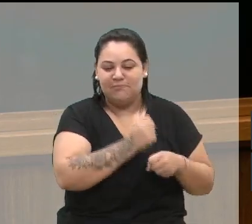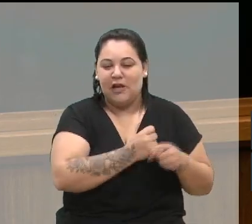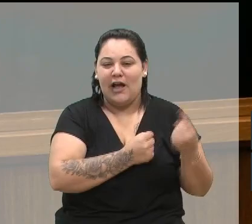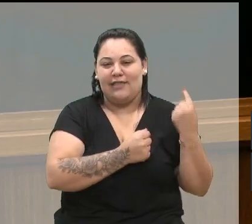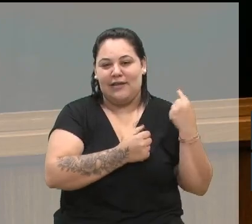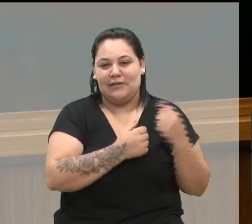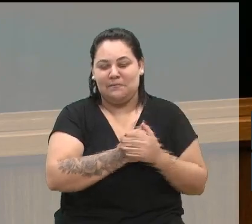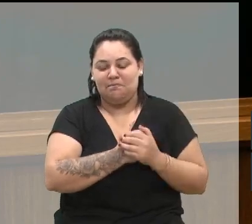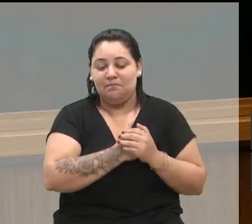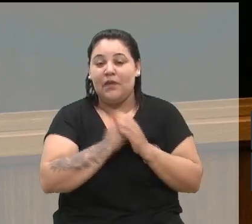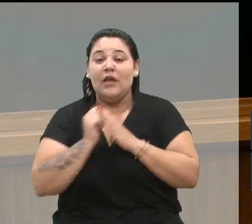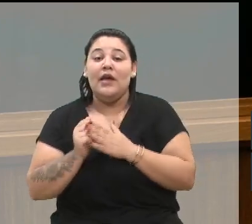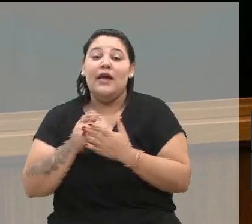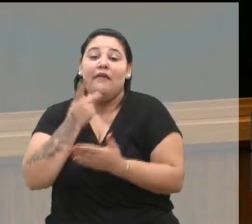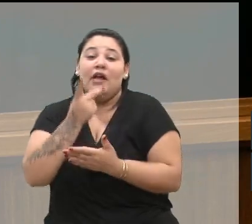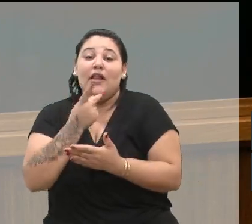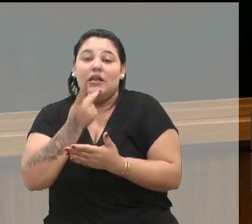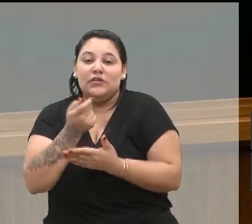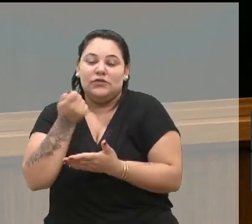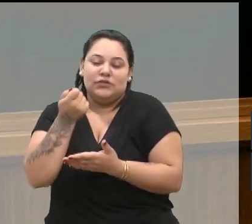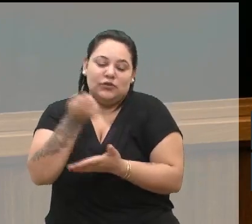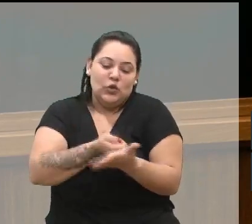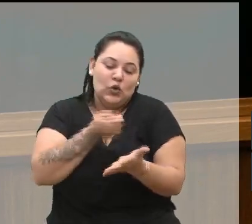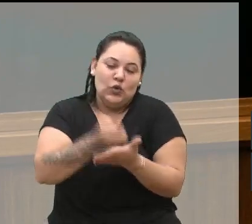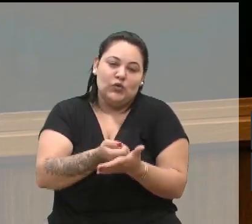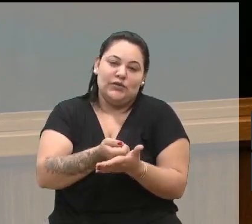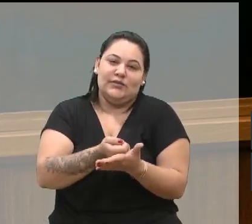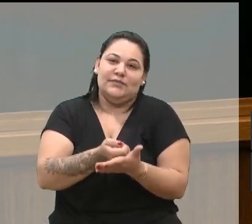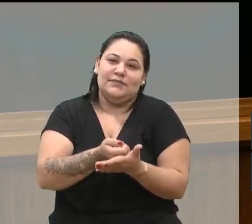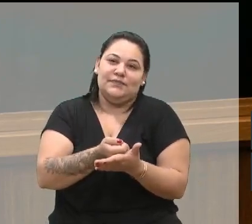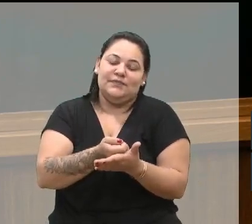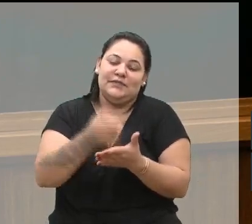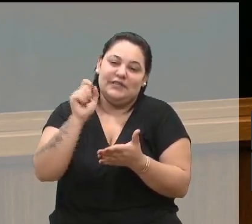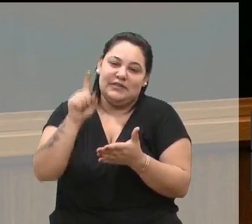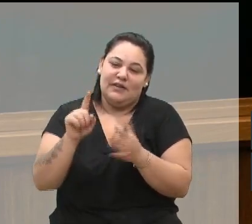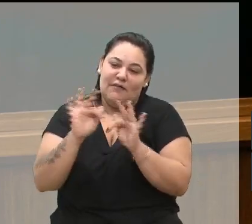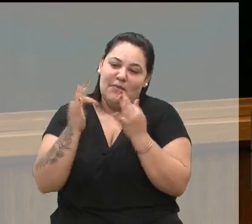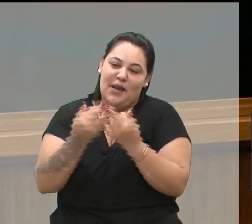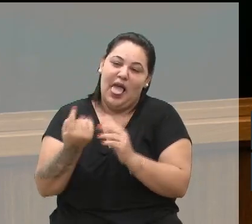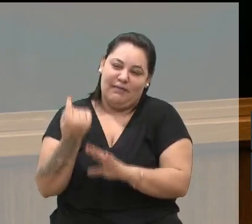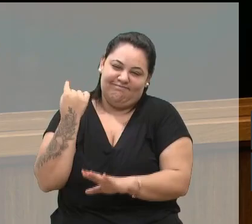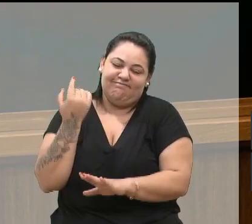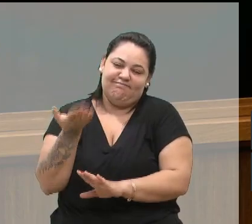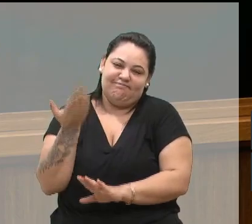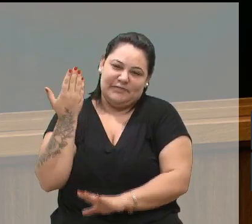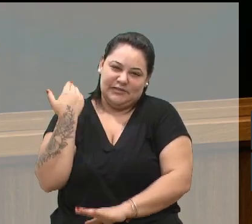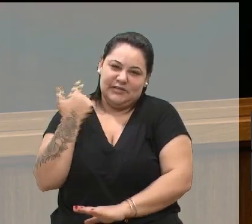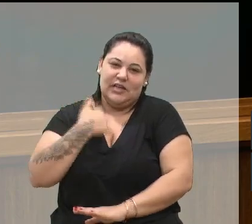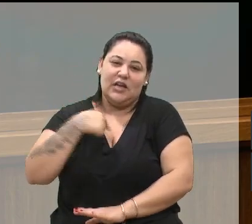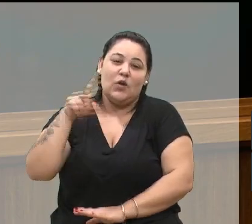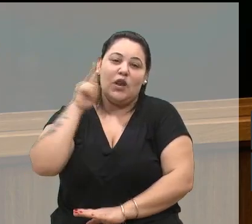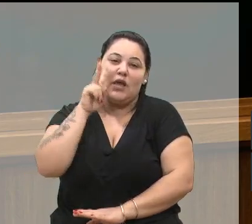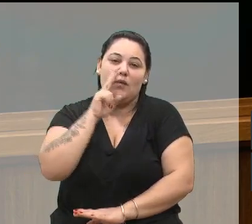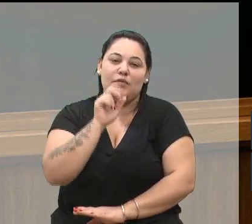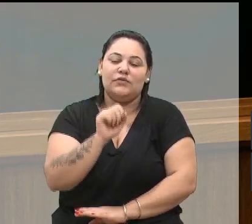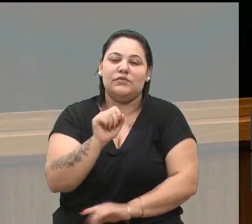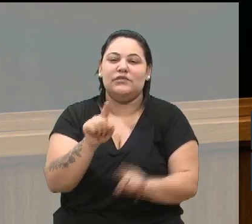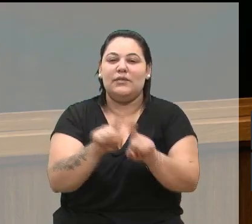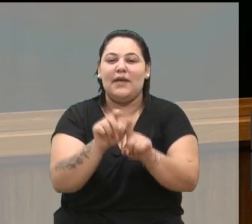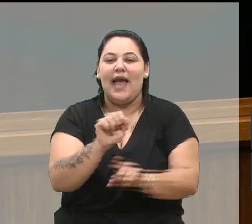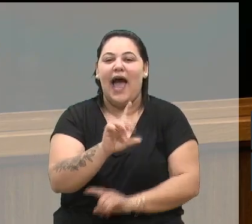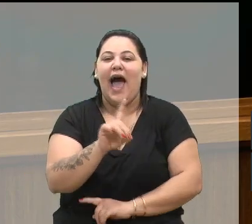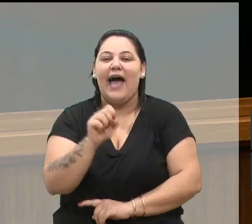em luta dos que nos antecederam, lembrando aqui a Odila, lembro também, Adam, queria ter falado ali quando